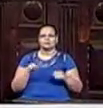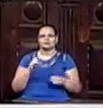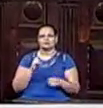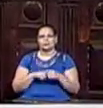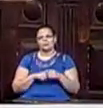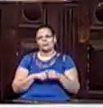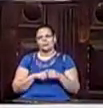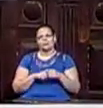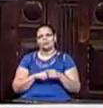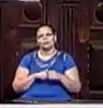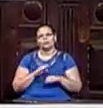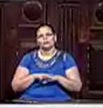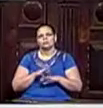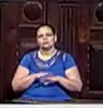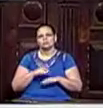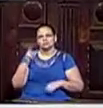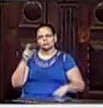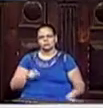ao produtor,